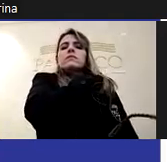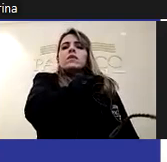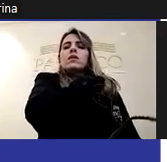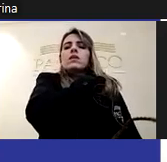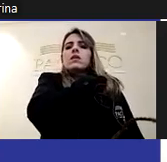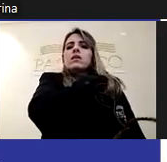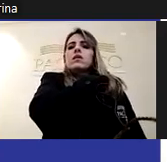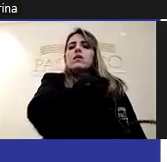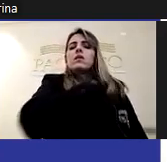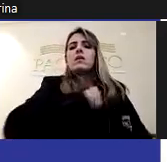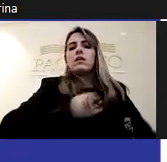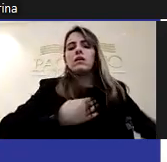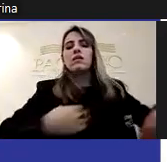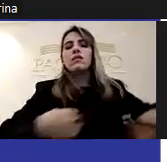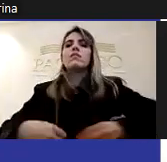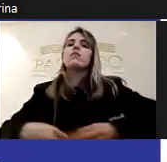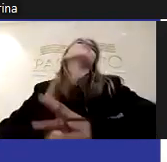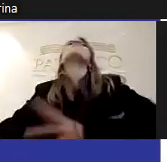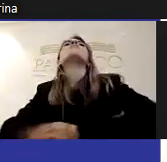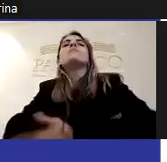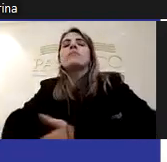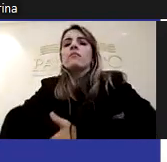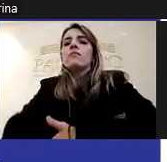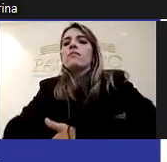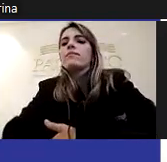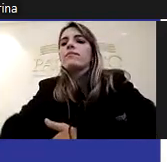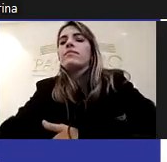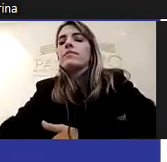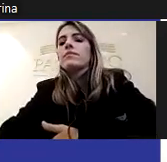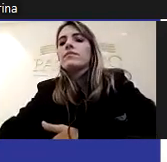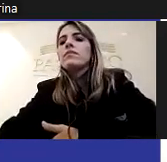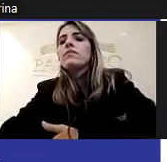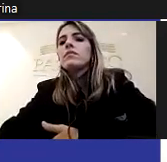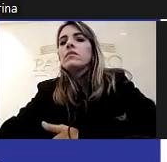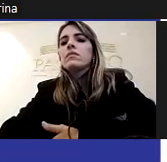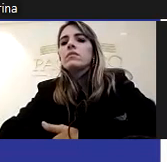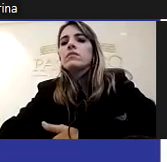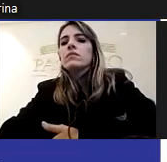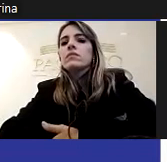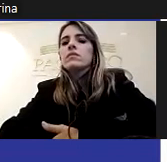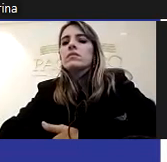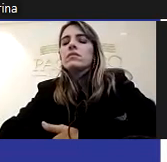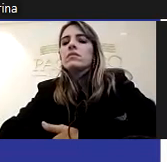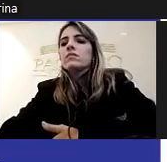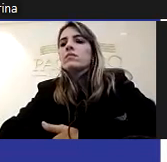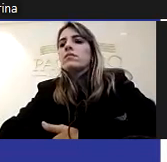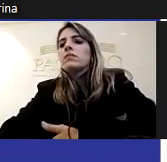discussão, vida desorganizada, vida financeira bagunçada, discutem.